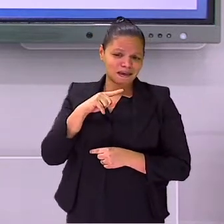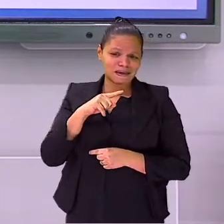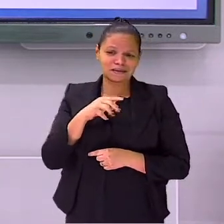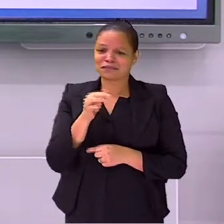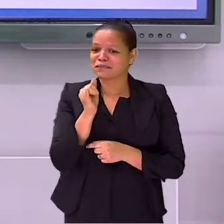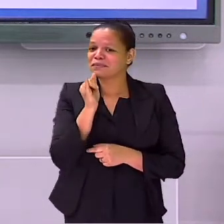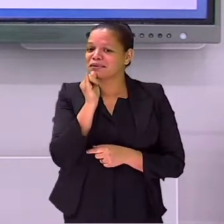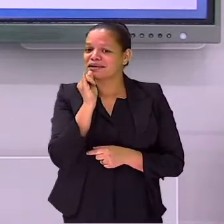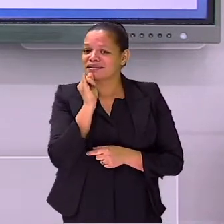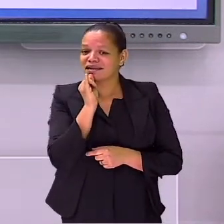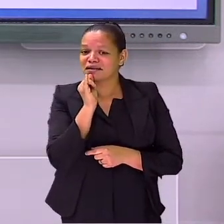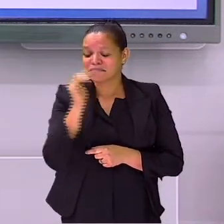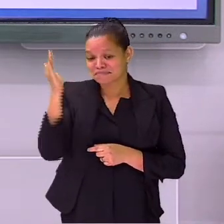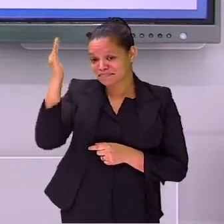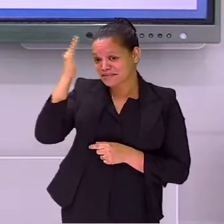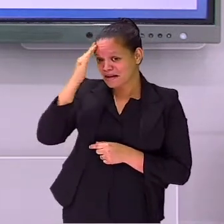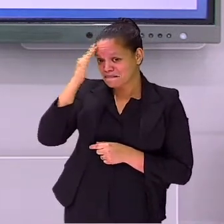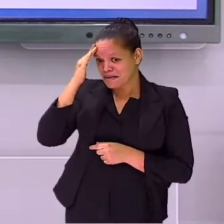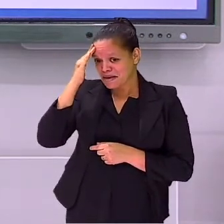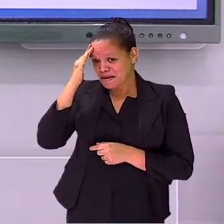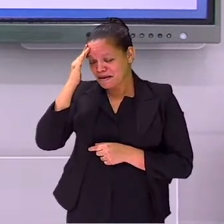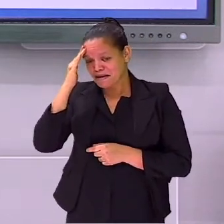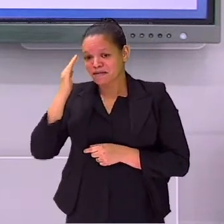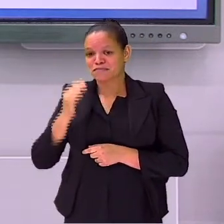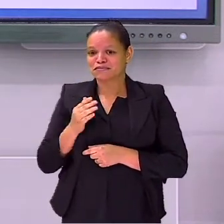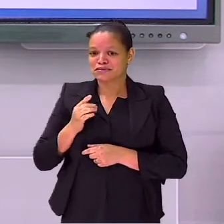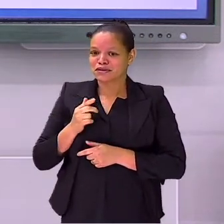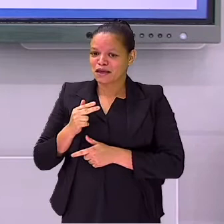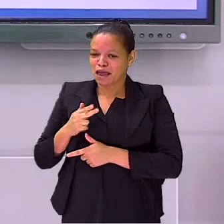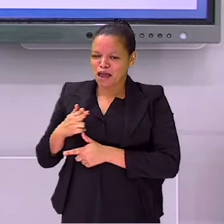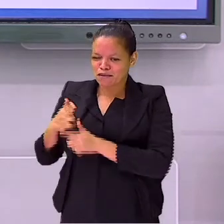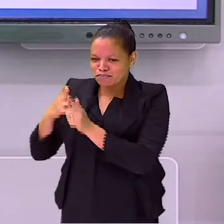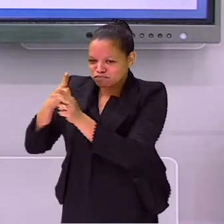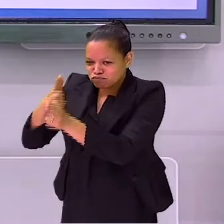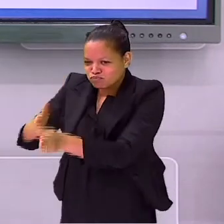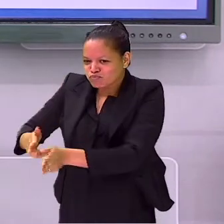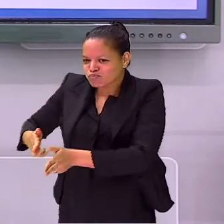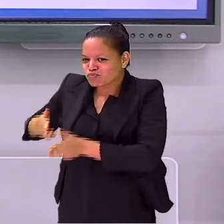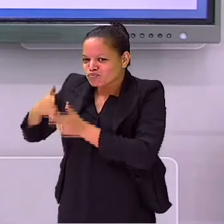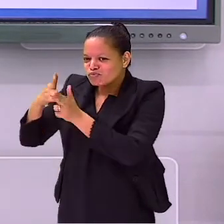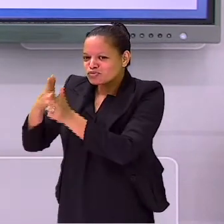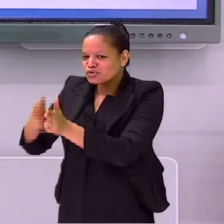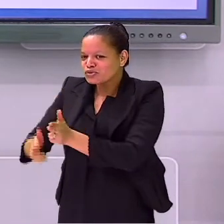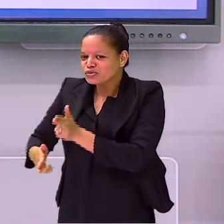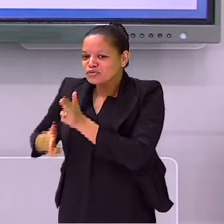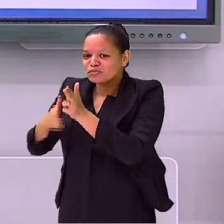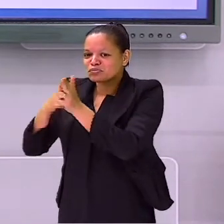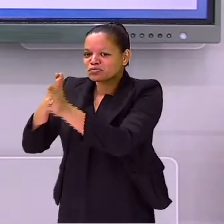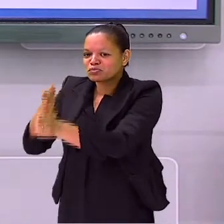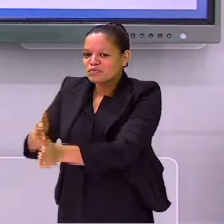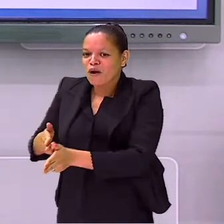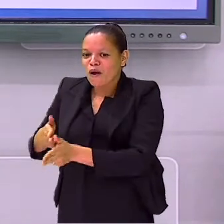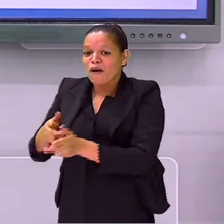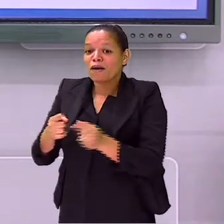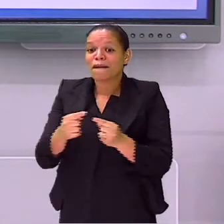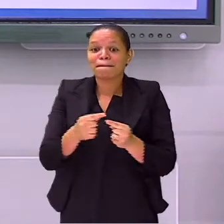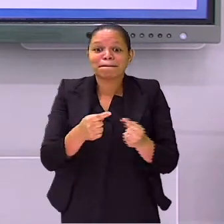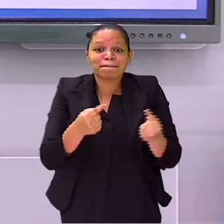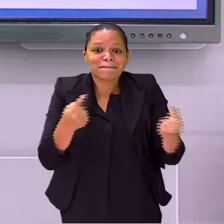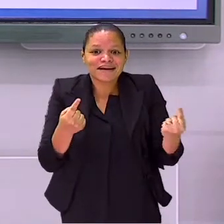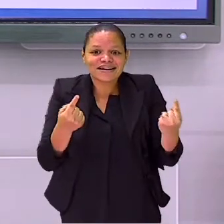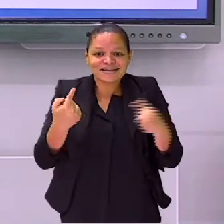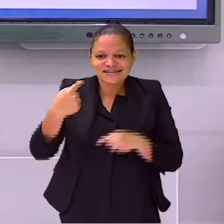não é mesmo? Mas para nós mineiros, trem é qualquer coisa. Ô João,